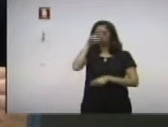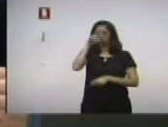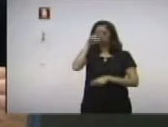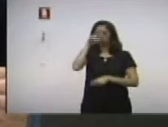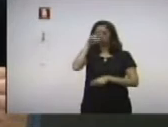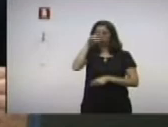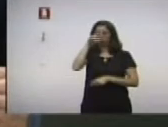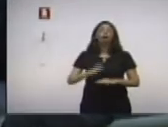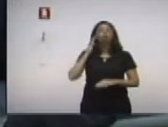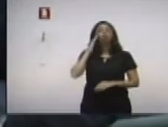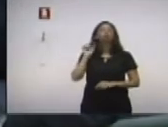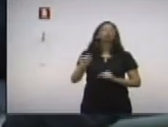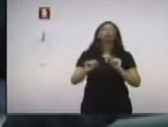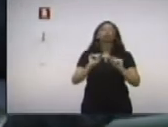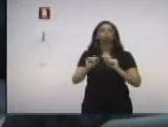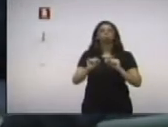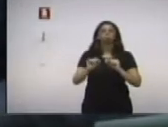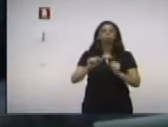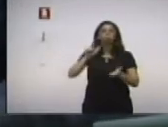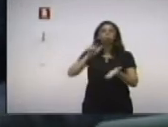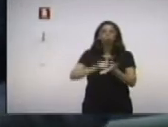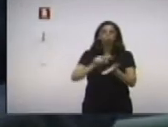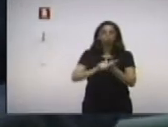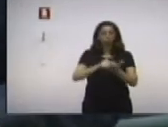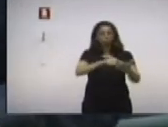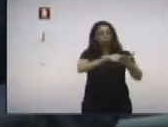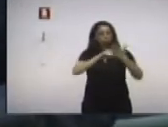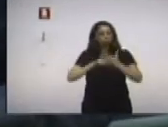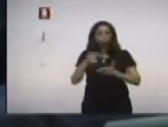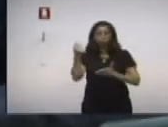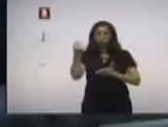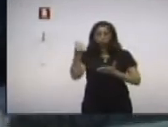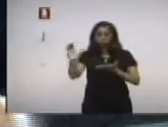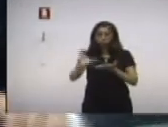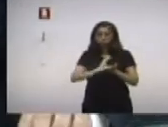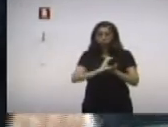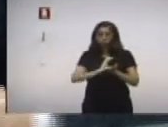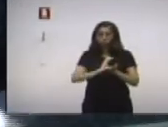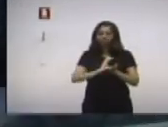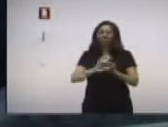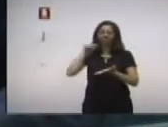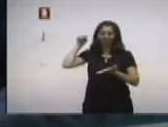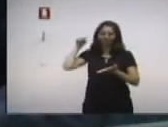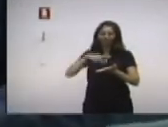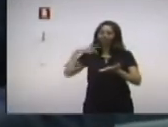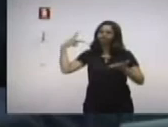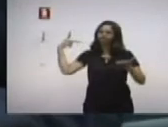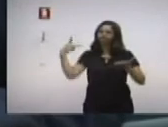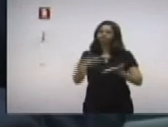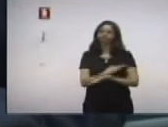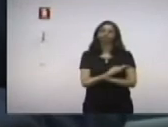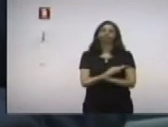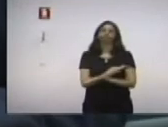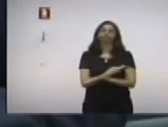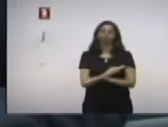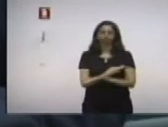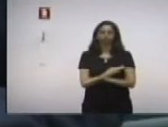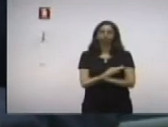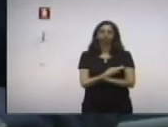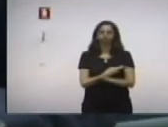a peça orçamentária apresentada está equivocada na questão